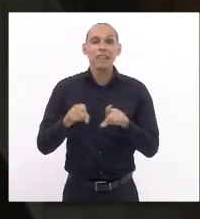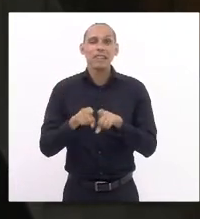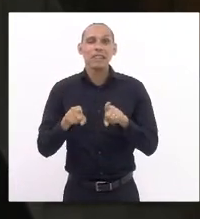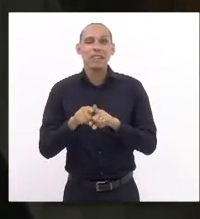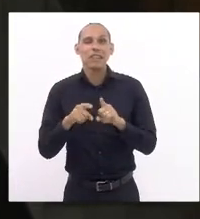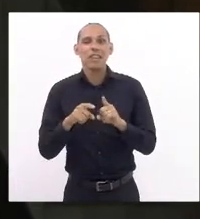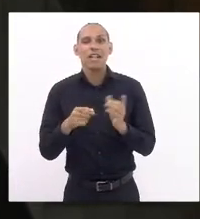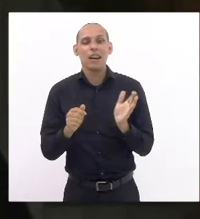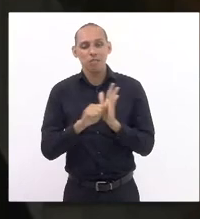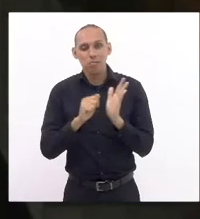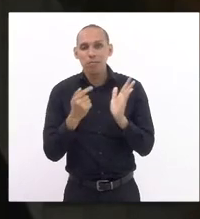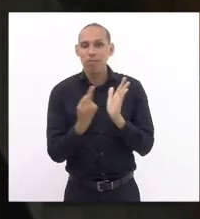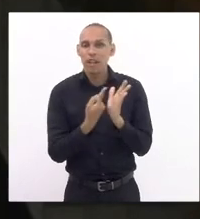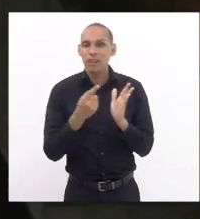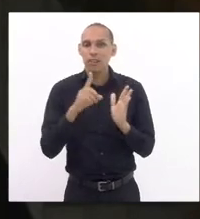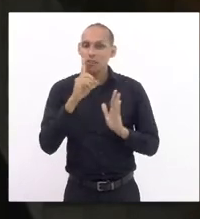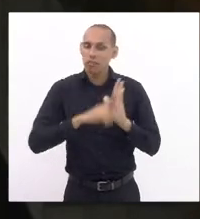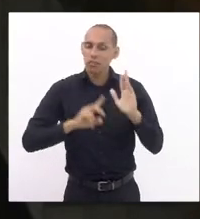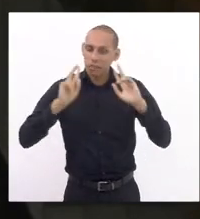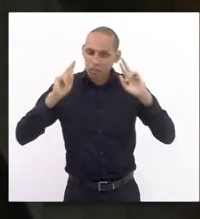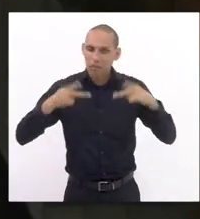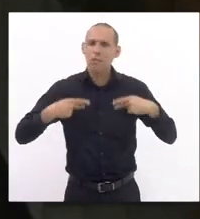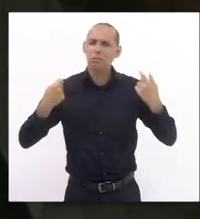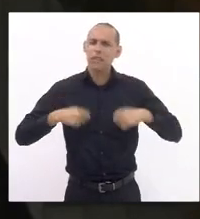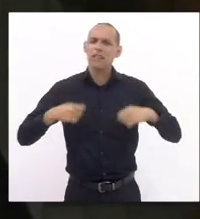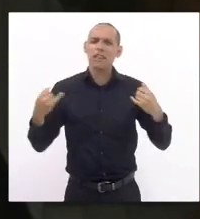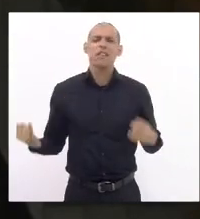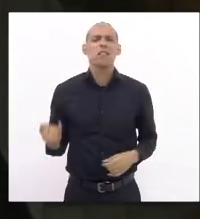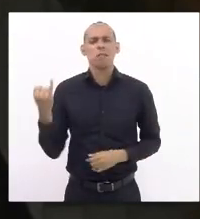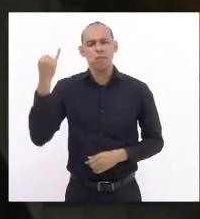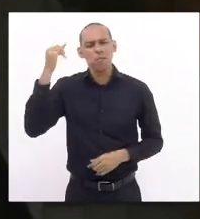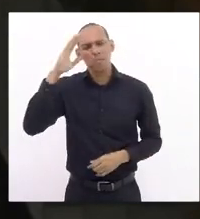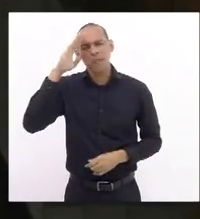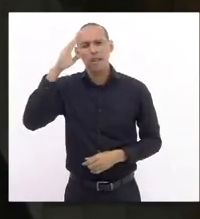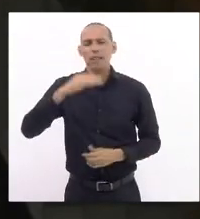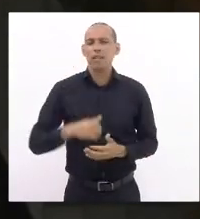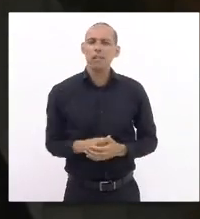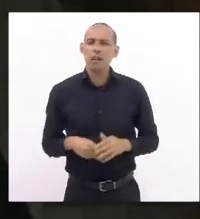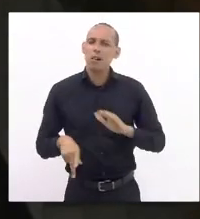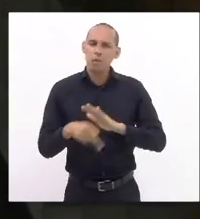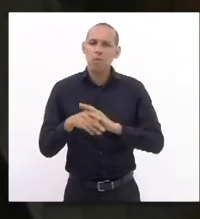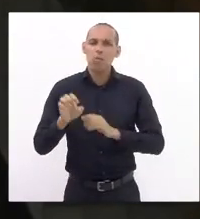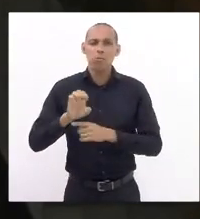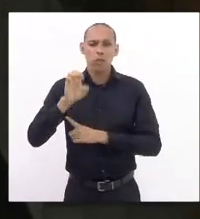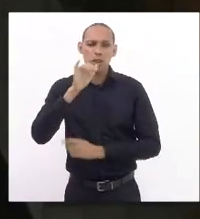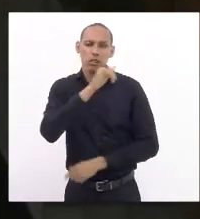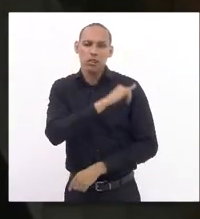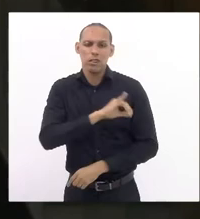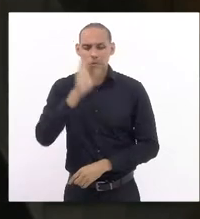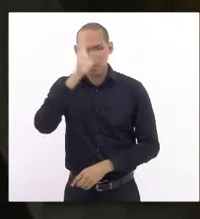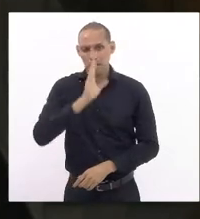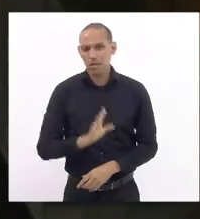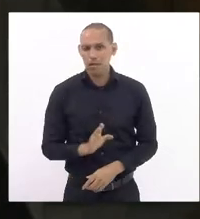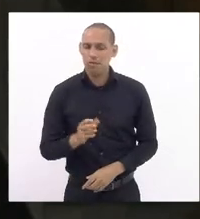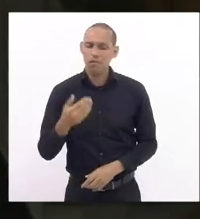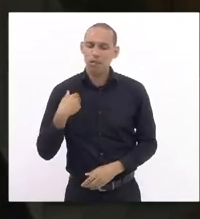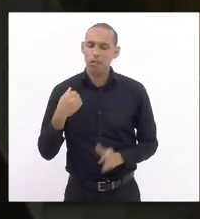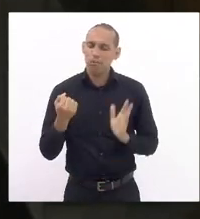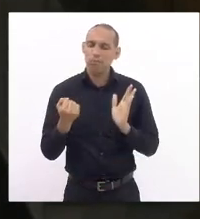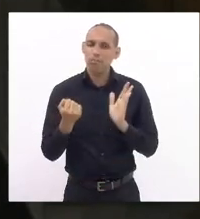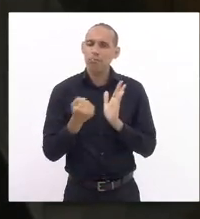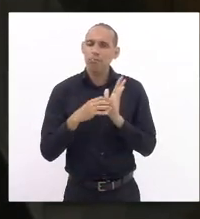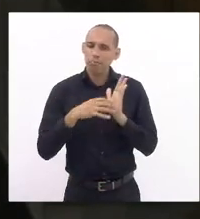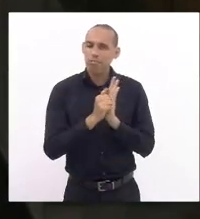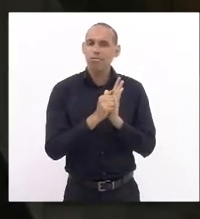direitos humanos que vai sendo pautada e tem que ser pautada como uma das grandes prioridades, né, do Estado do Rio de Janeiro e do Brasil. Então, faço aqui esse registro e termino